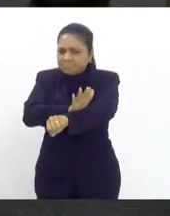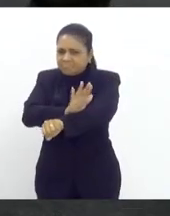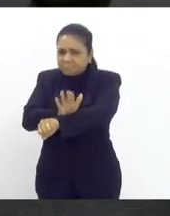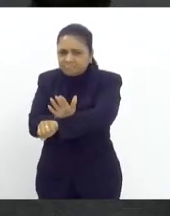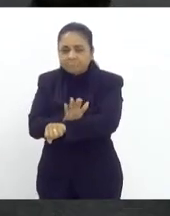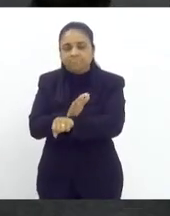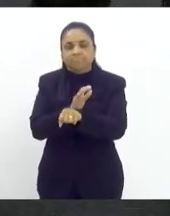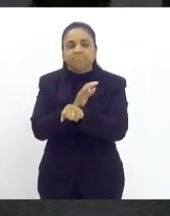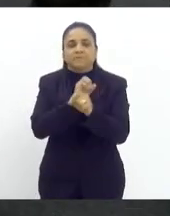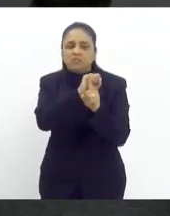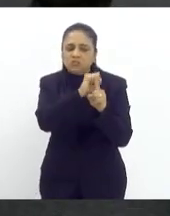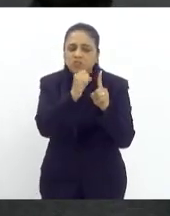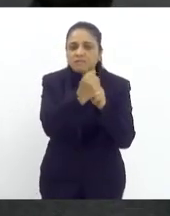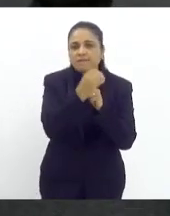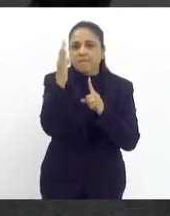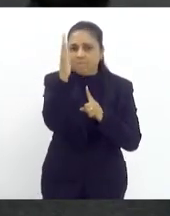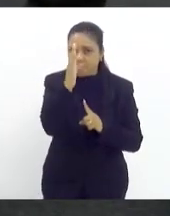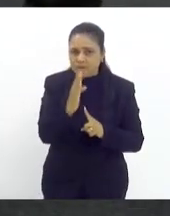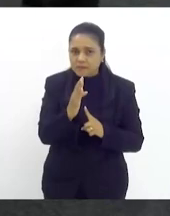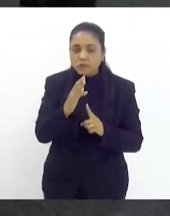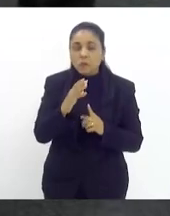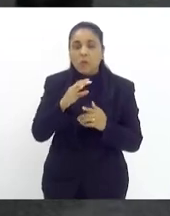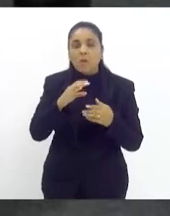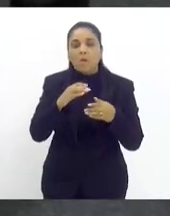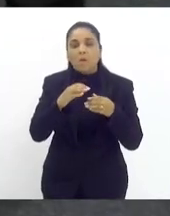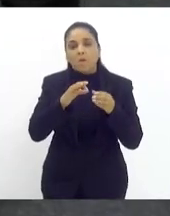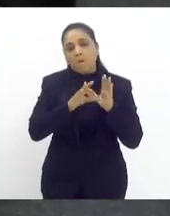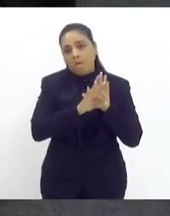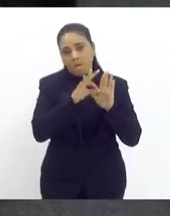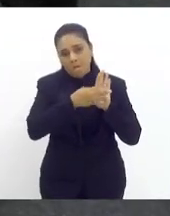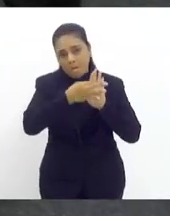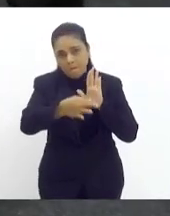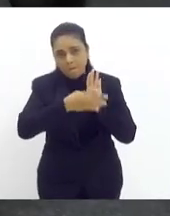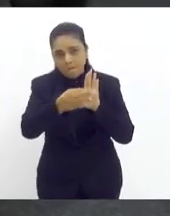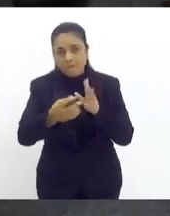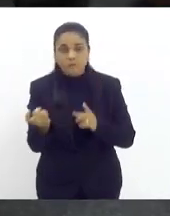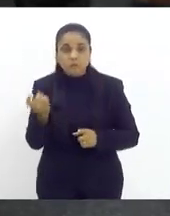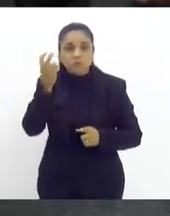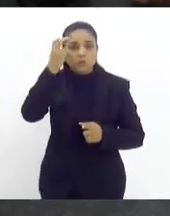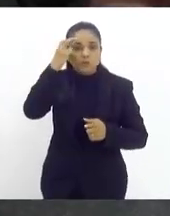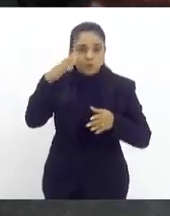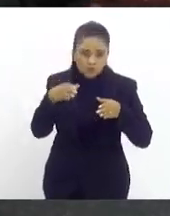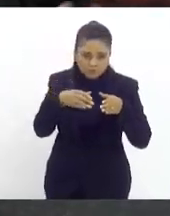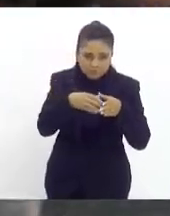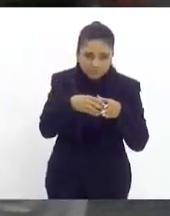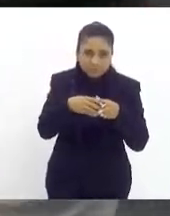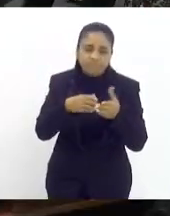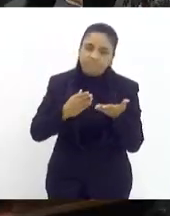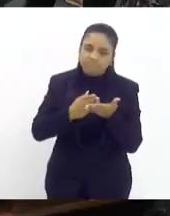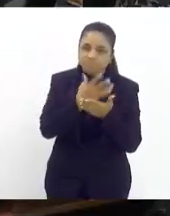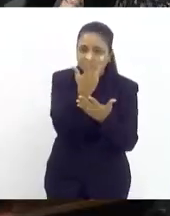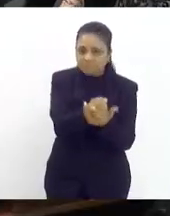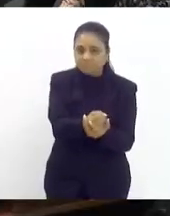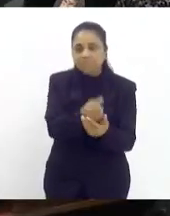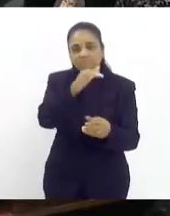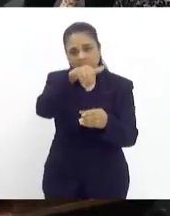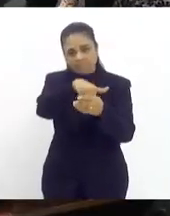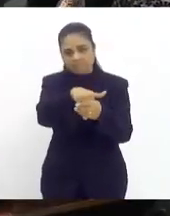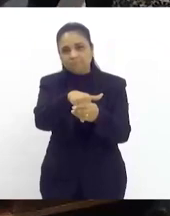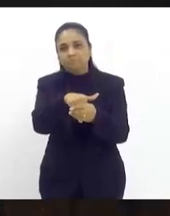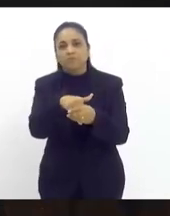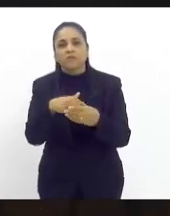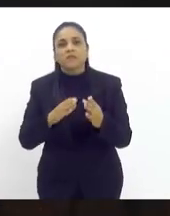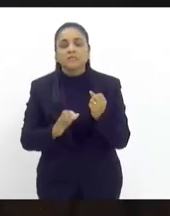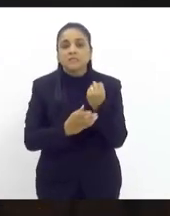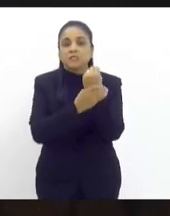brasileira parecer da comissão de cultura é favorável deputada para emitir parecer pela comissão